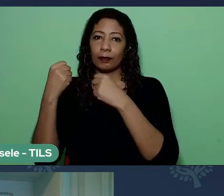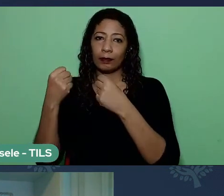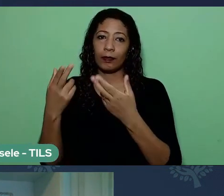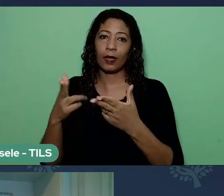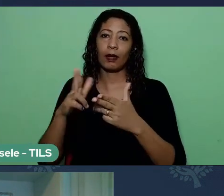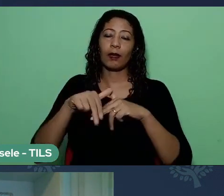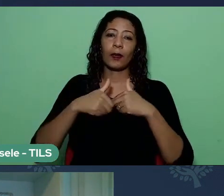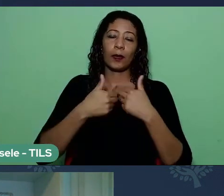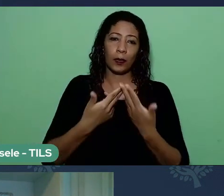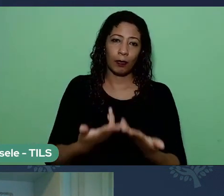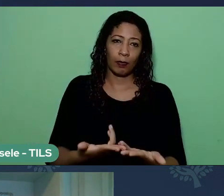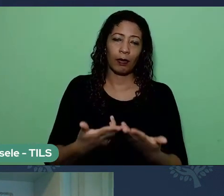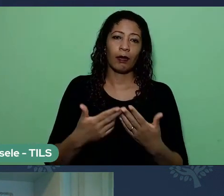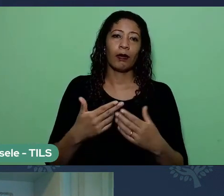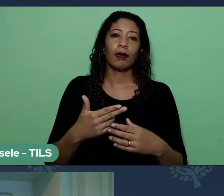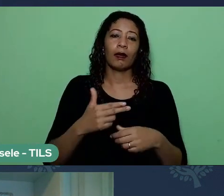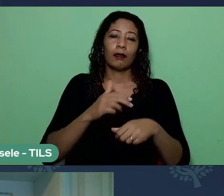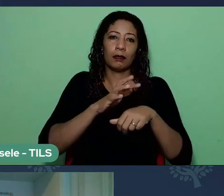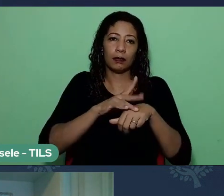baixa